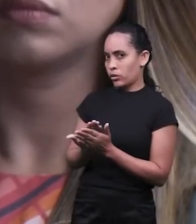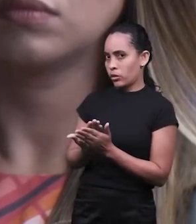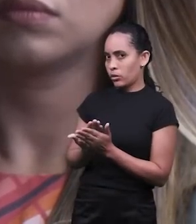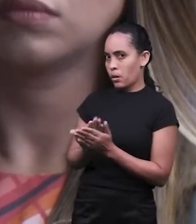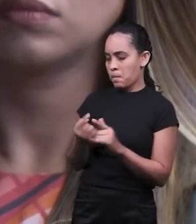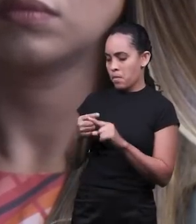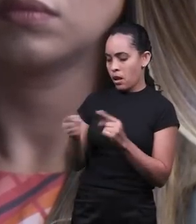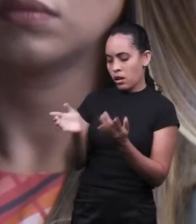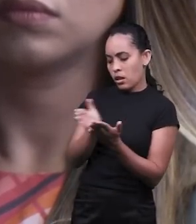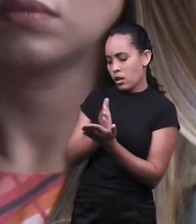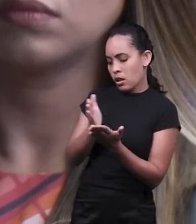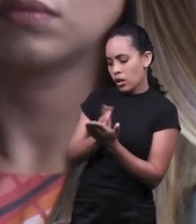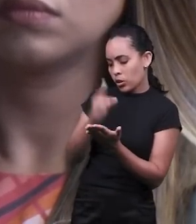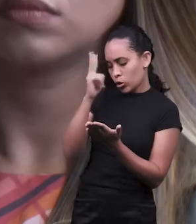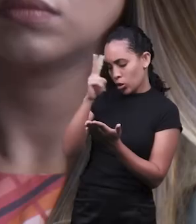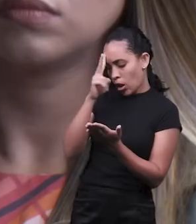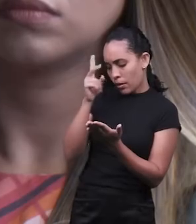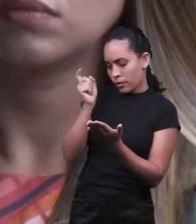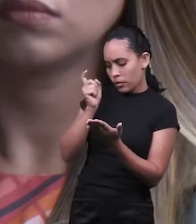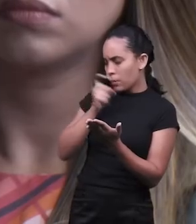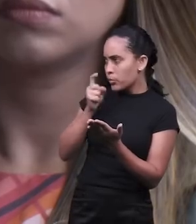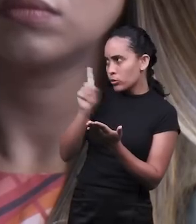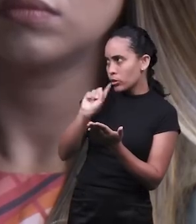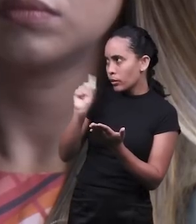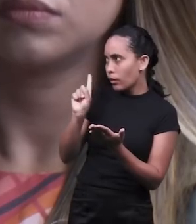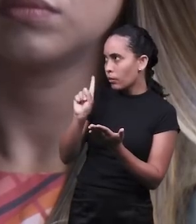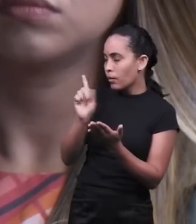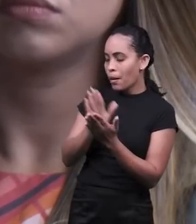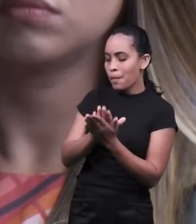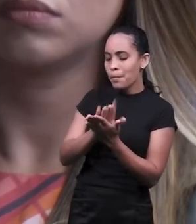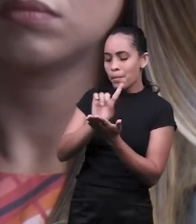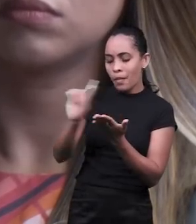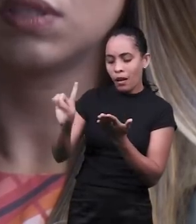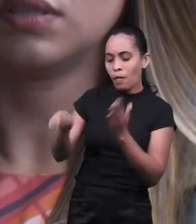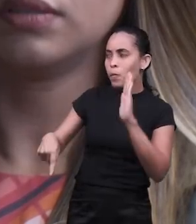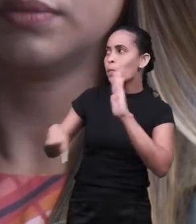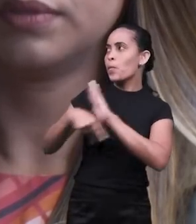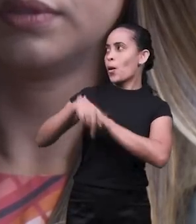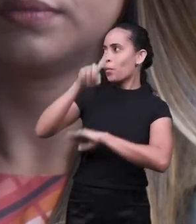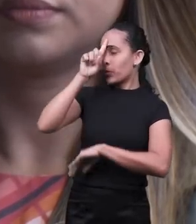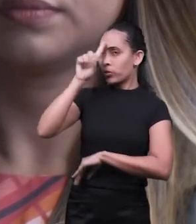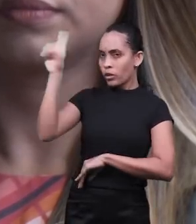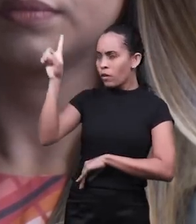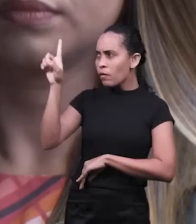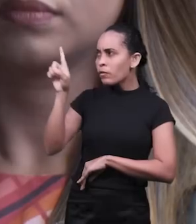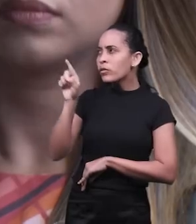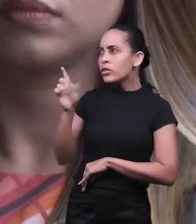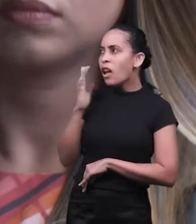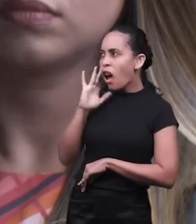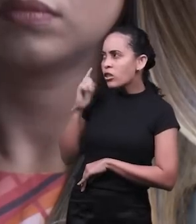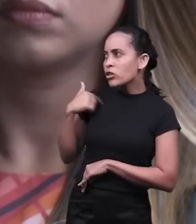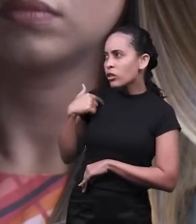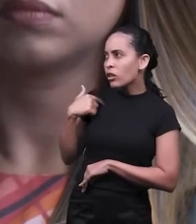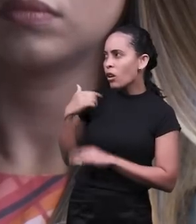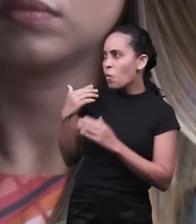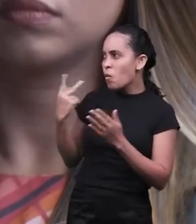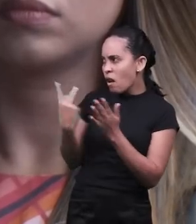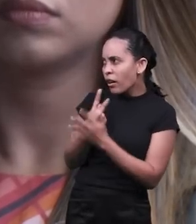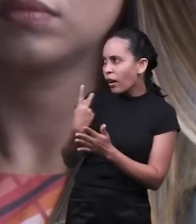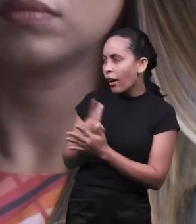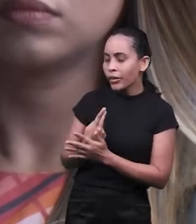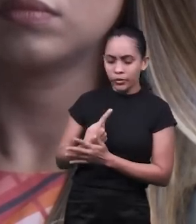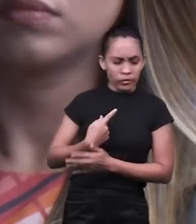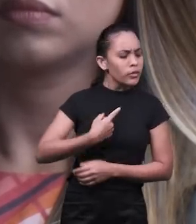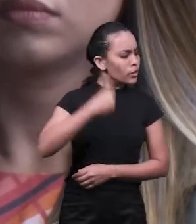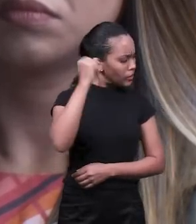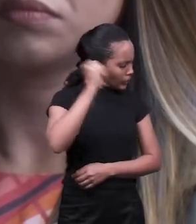mas não é um livro de crendice, isso não é fábula, isso não é mentira, é a palavra de Deus. E ele até perguntou para o jovem, você acha que eu estou errado? E o jovem